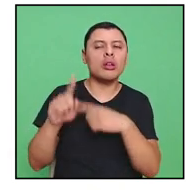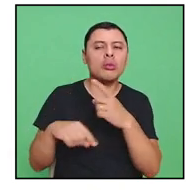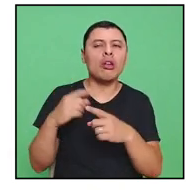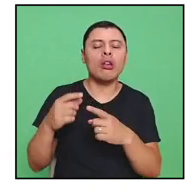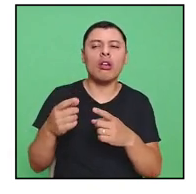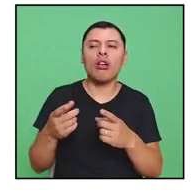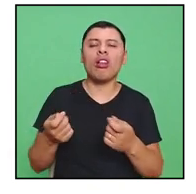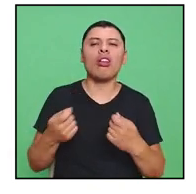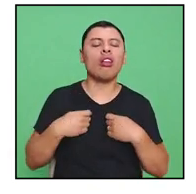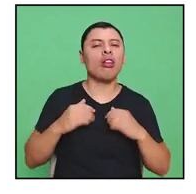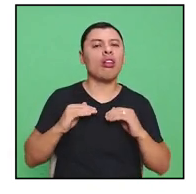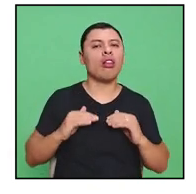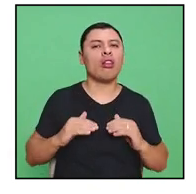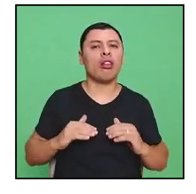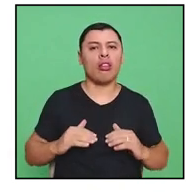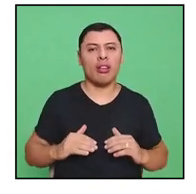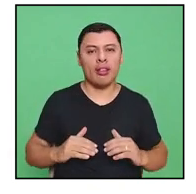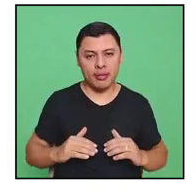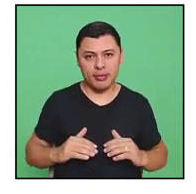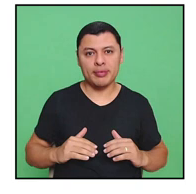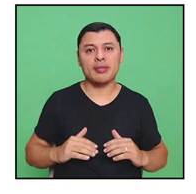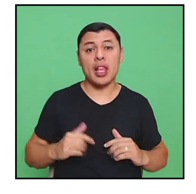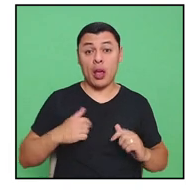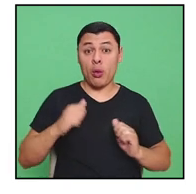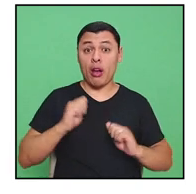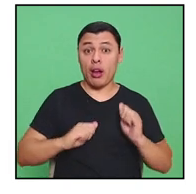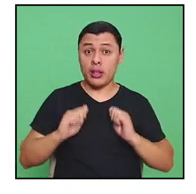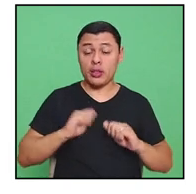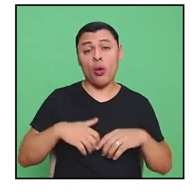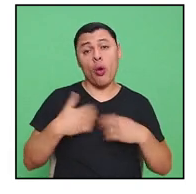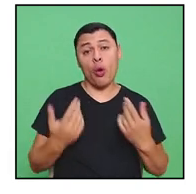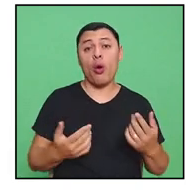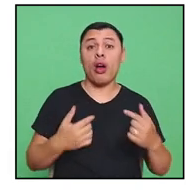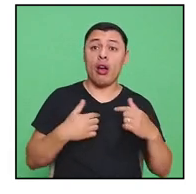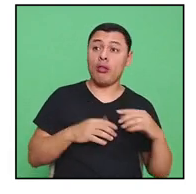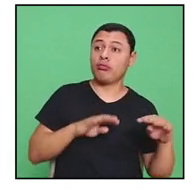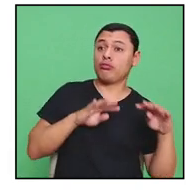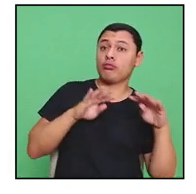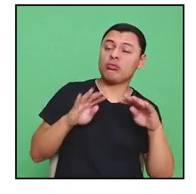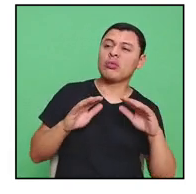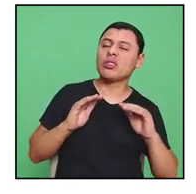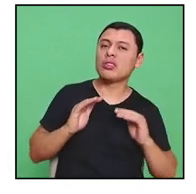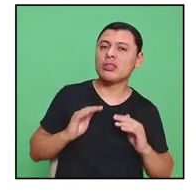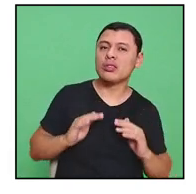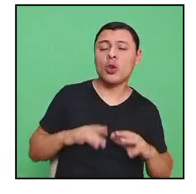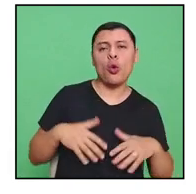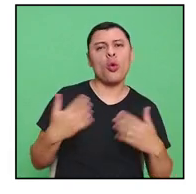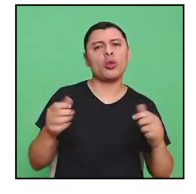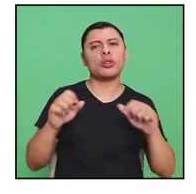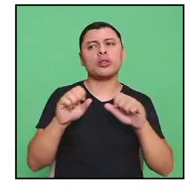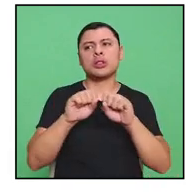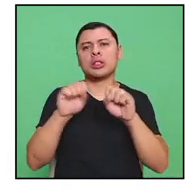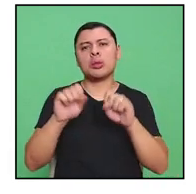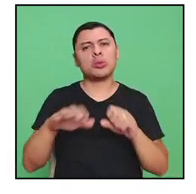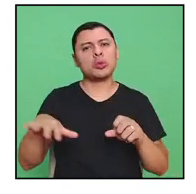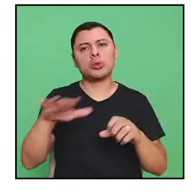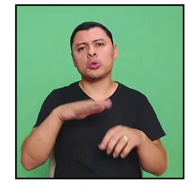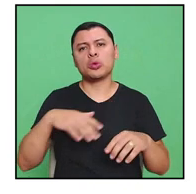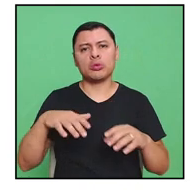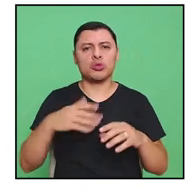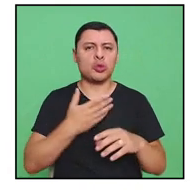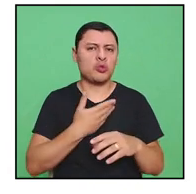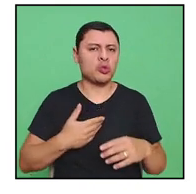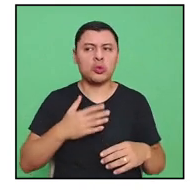né? Tanto do próprio artista, quanto do espectador, quanto de um sistema no geral em relação a qual seria a